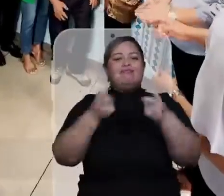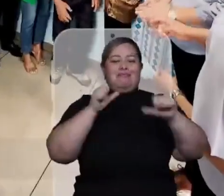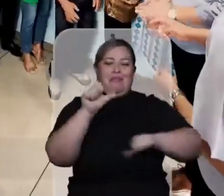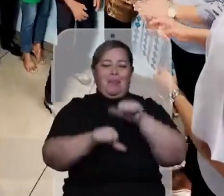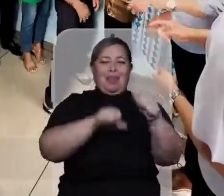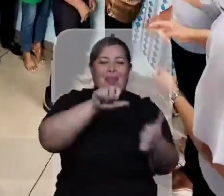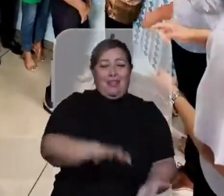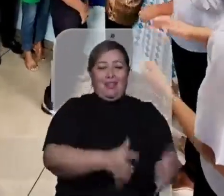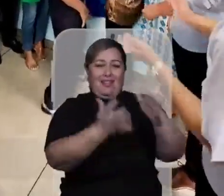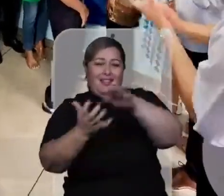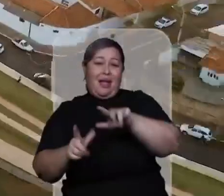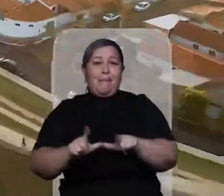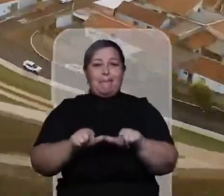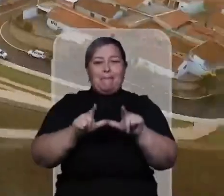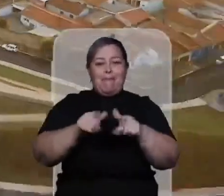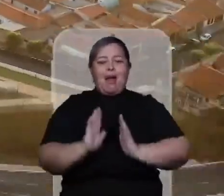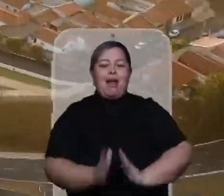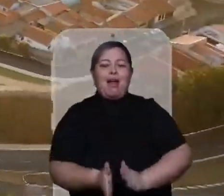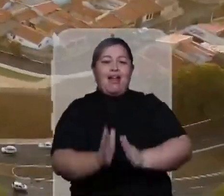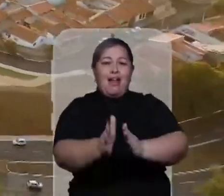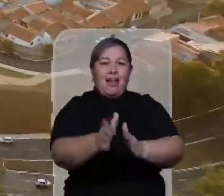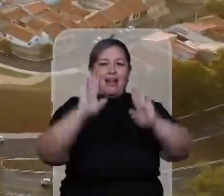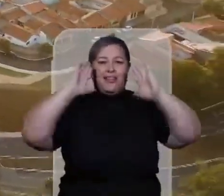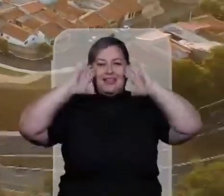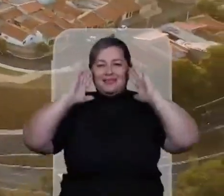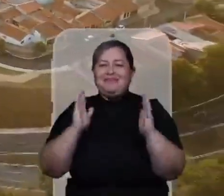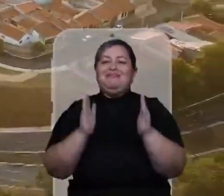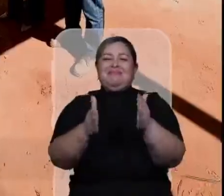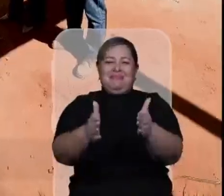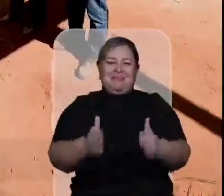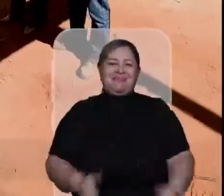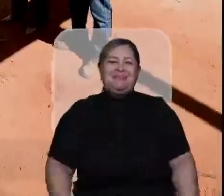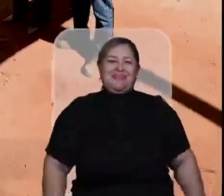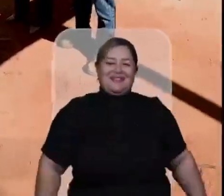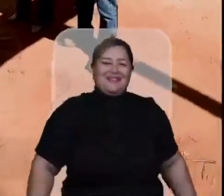a mudança, Bauru vai seguir em frente.